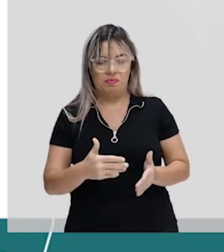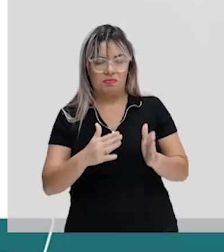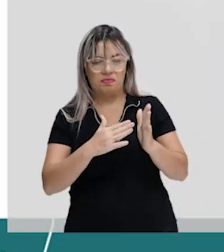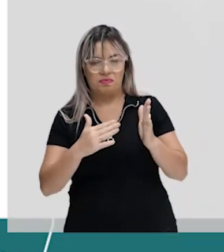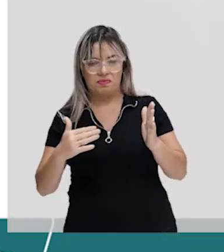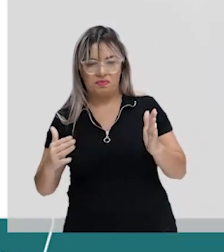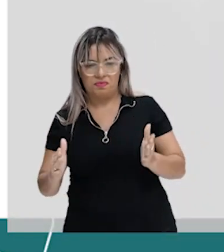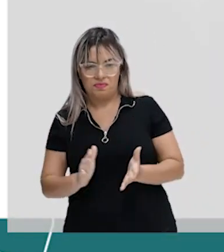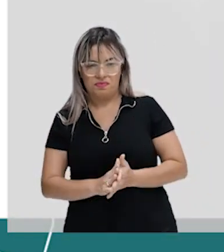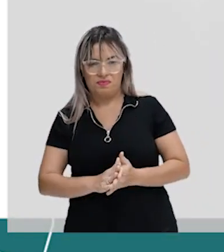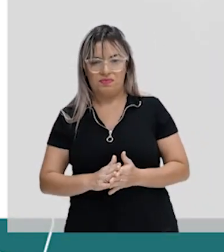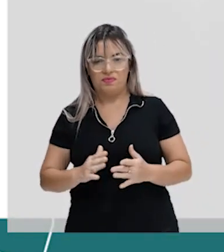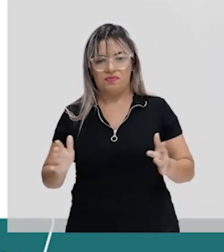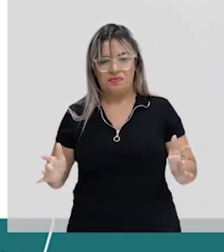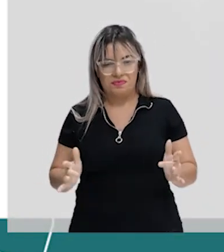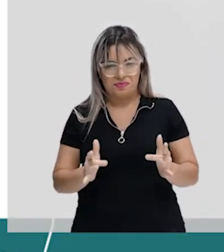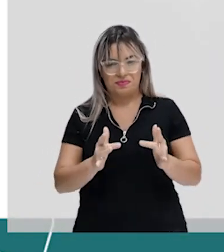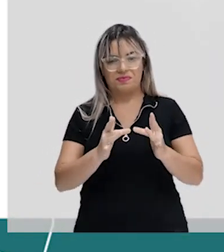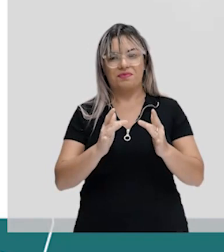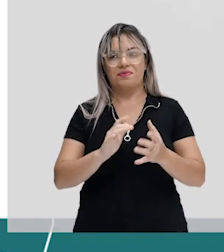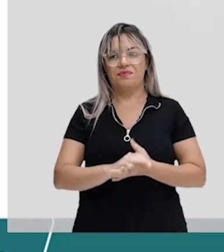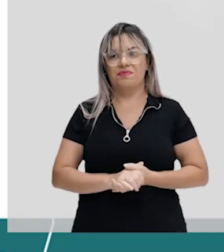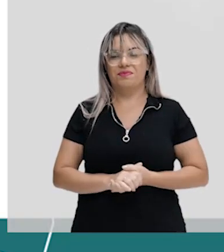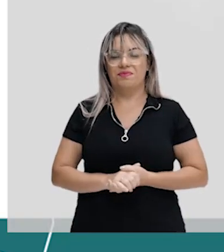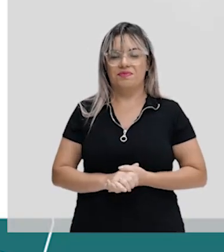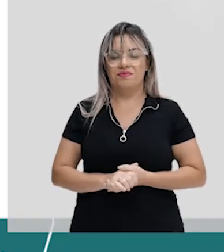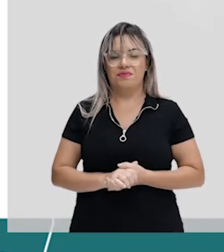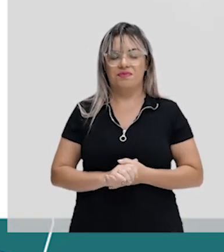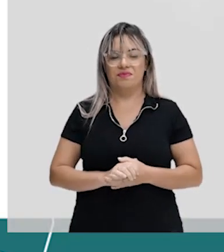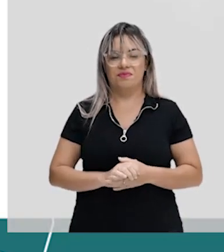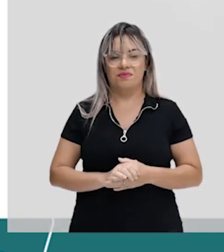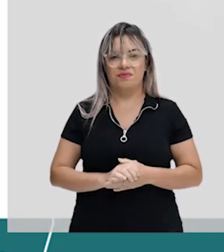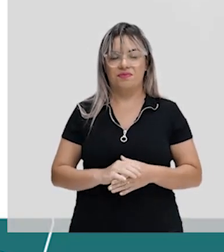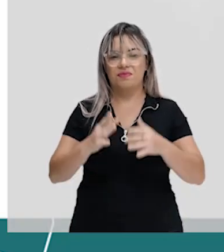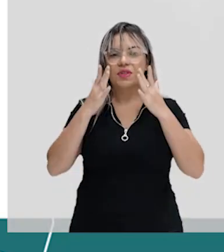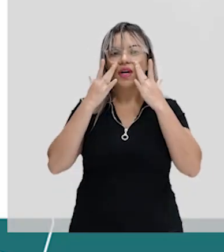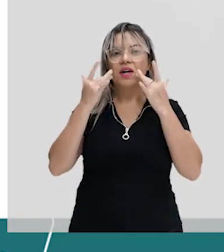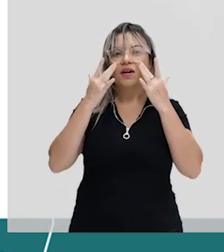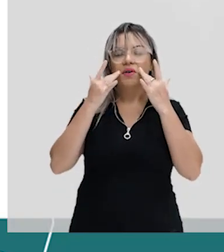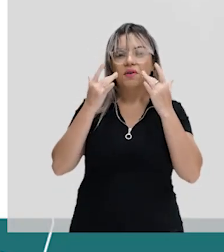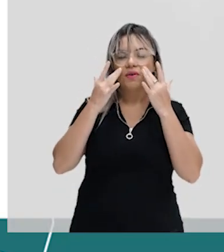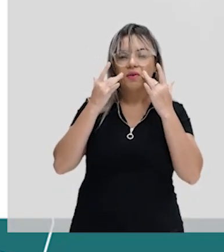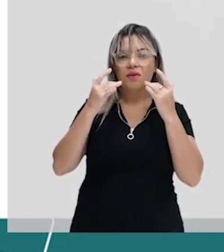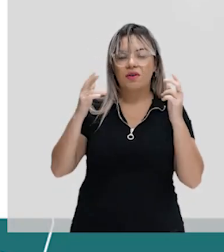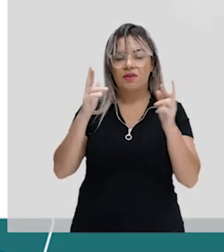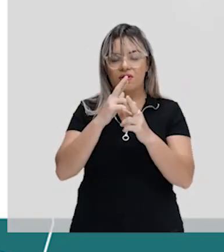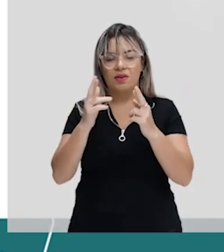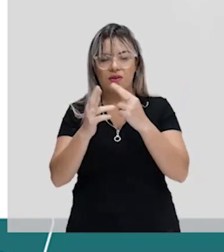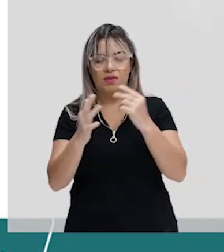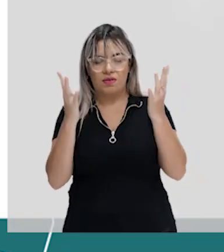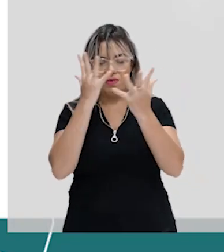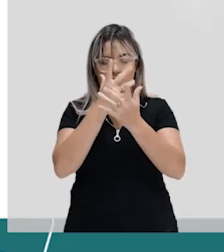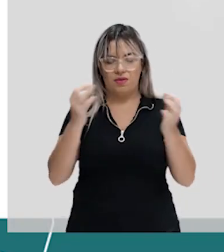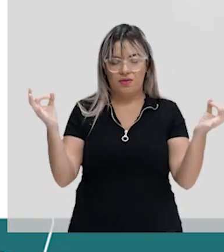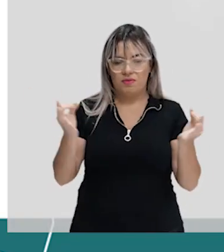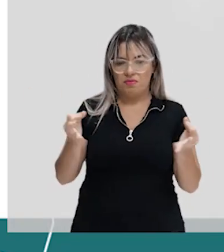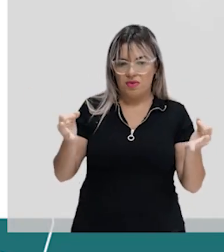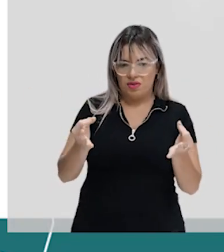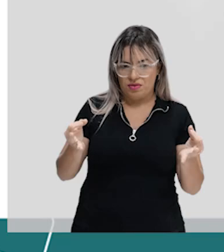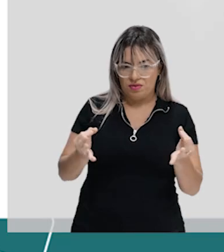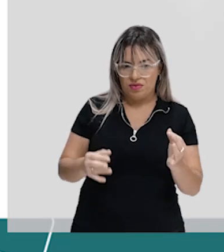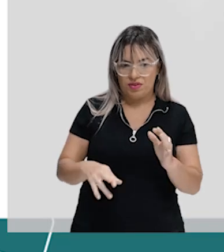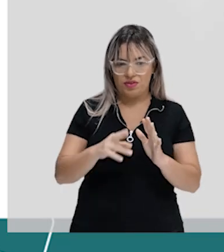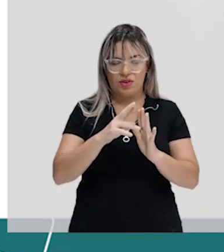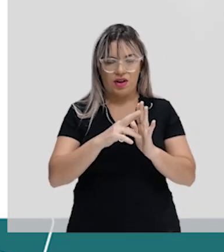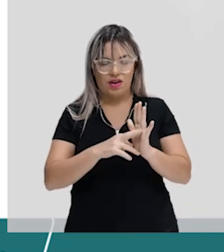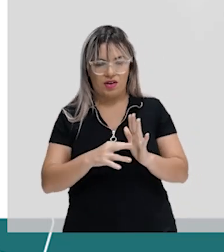Ixi, se eu falasse uma coisa dessa nessa época, eles iriam me reprovar. É o culto à arte, pela arte, é o culto ao belo, ao perfeito, ao formal. A linguagem